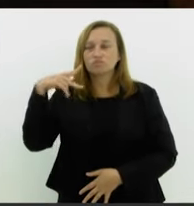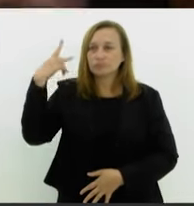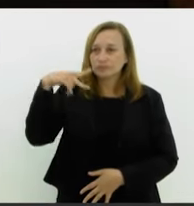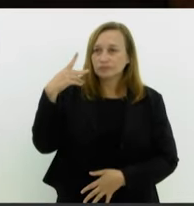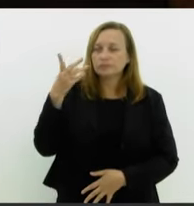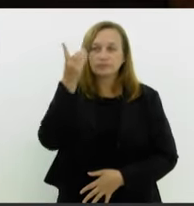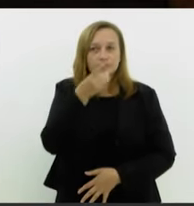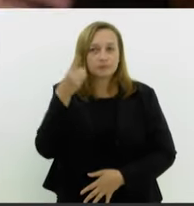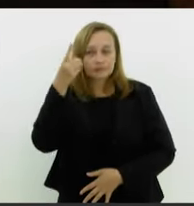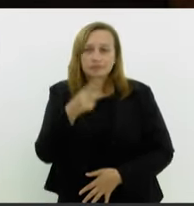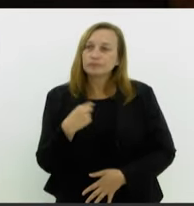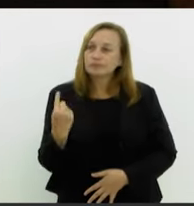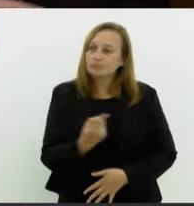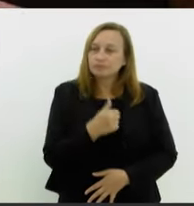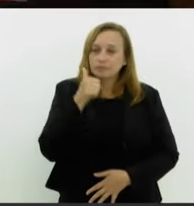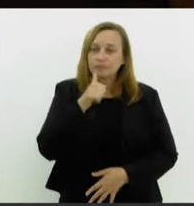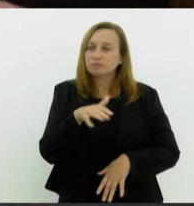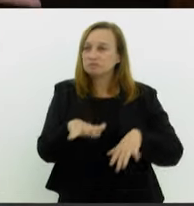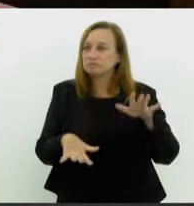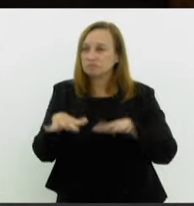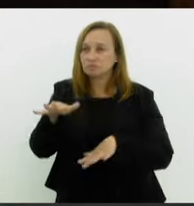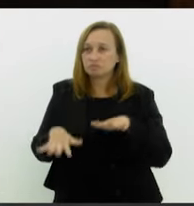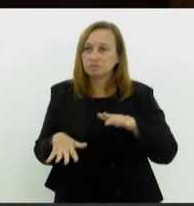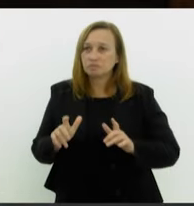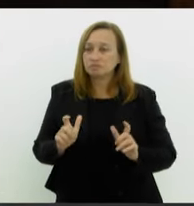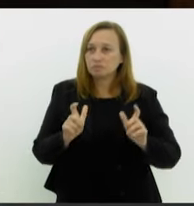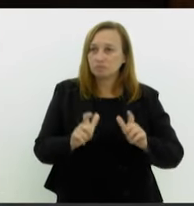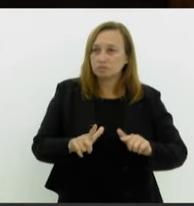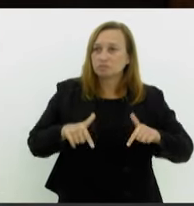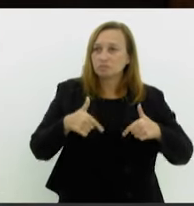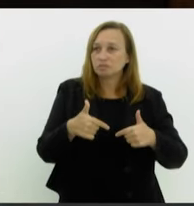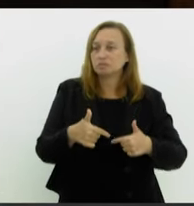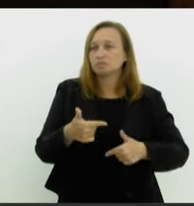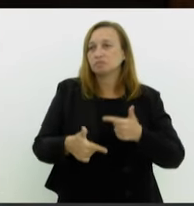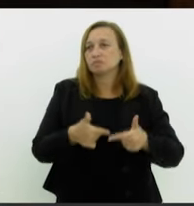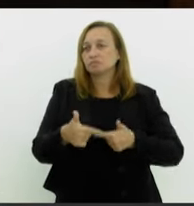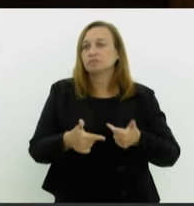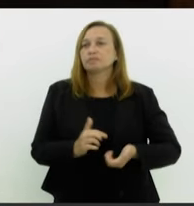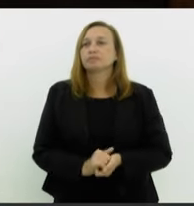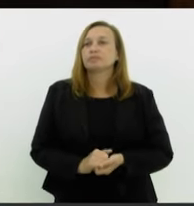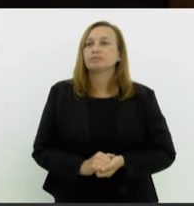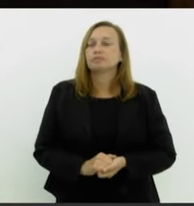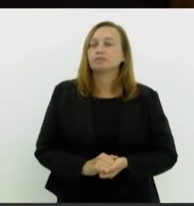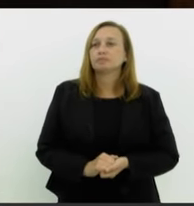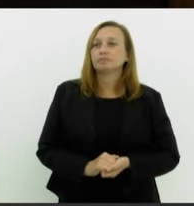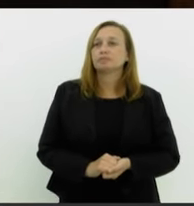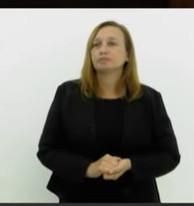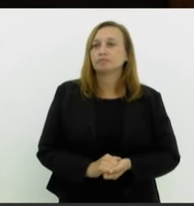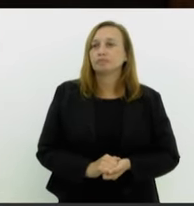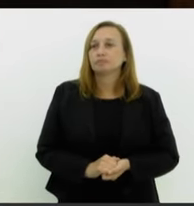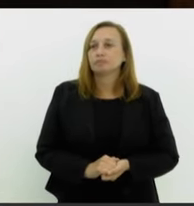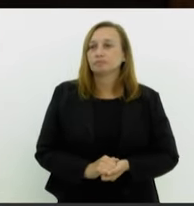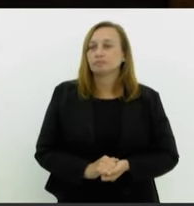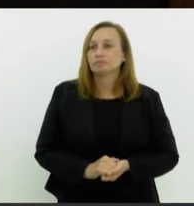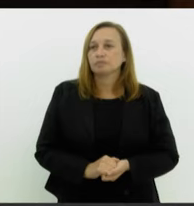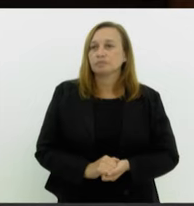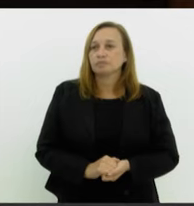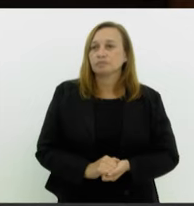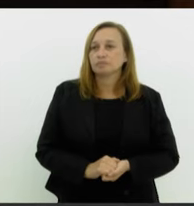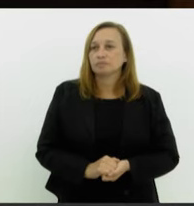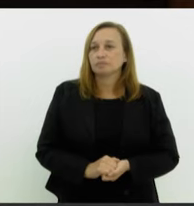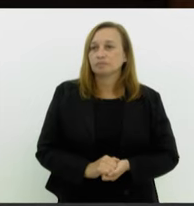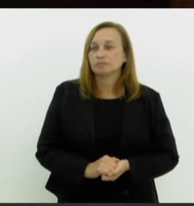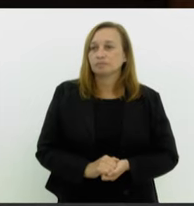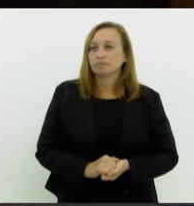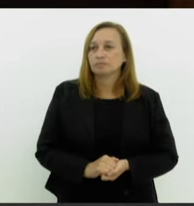nós mulheres independente do espaço que a gente vai atuar uma delas é a convenção para a eliminação de todas as